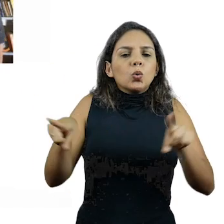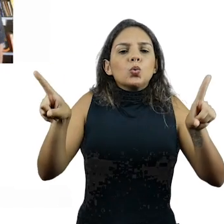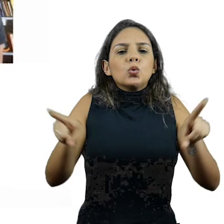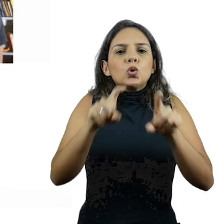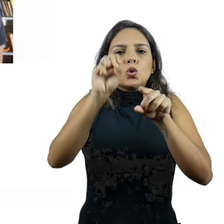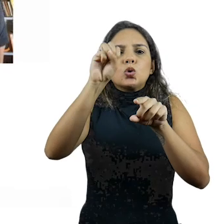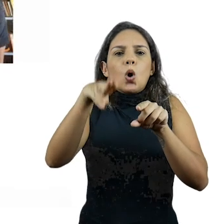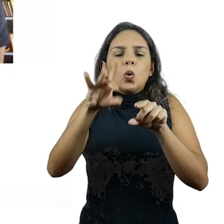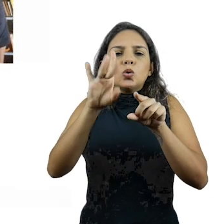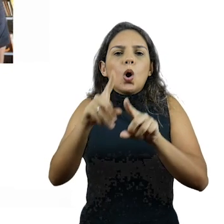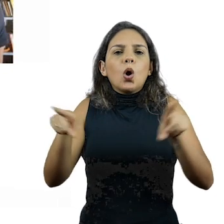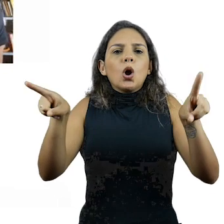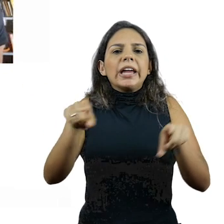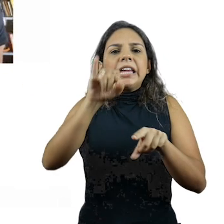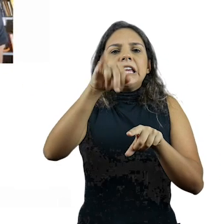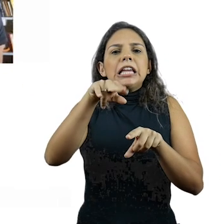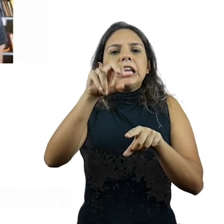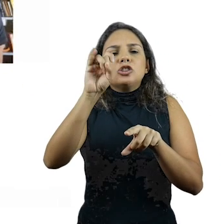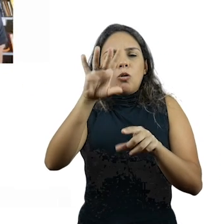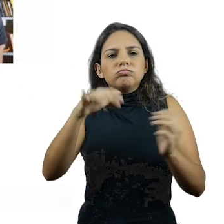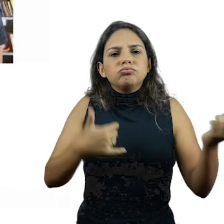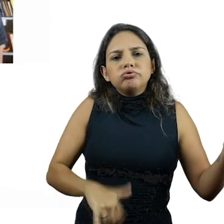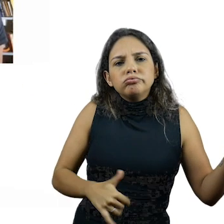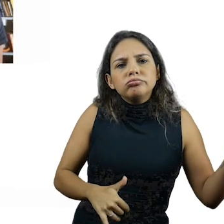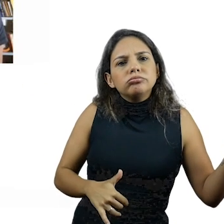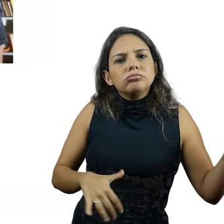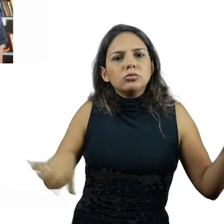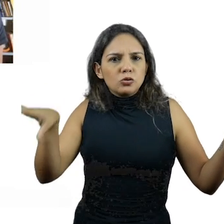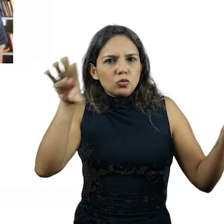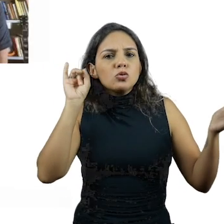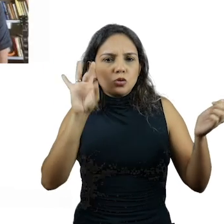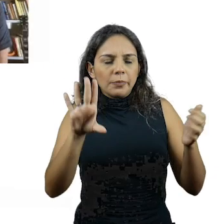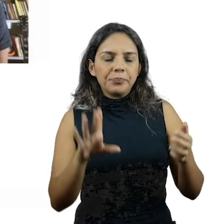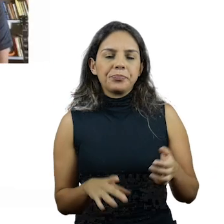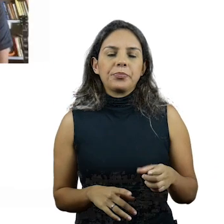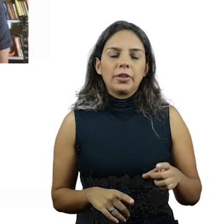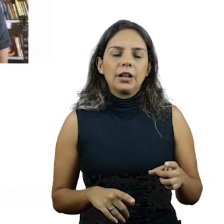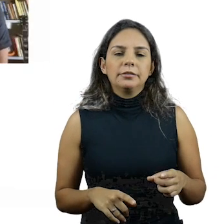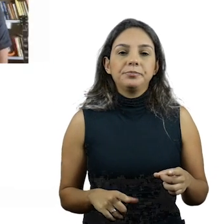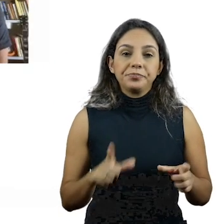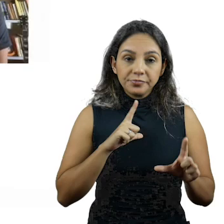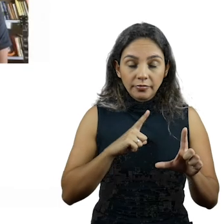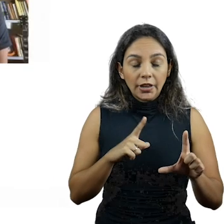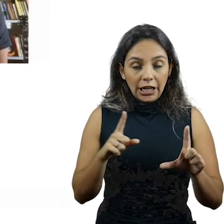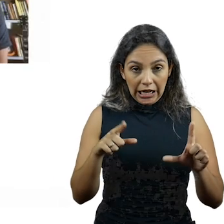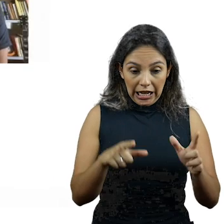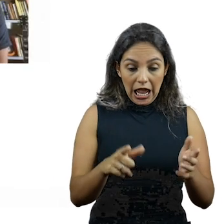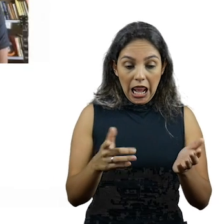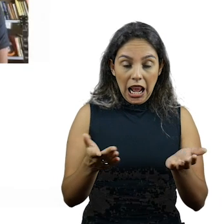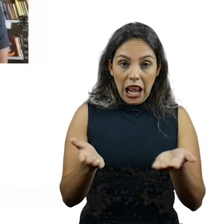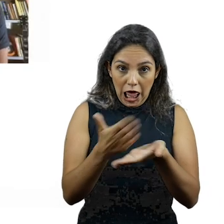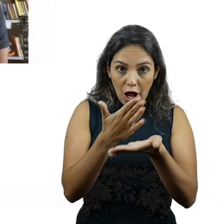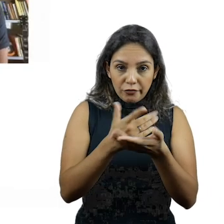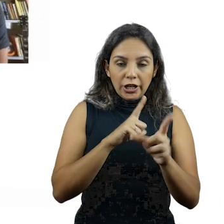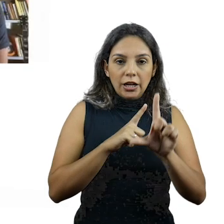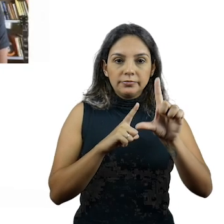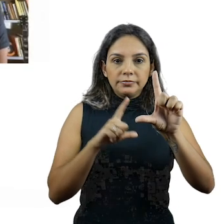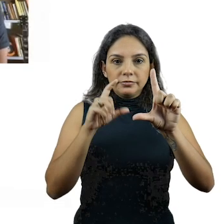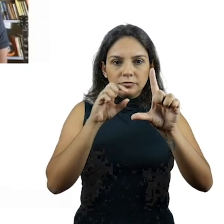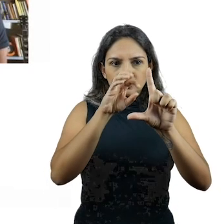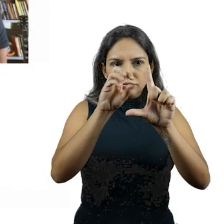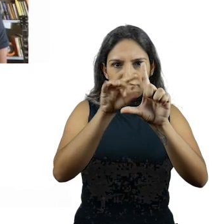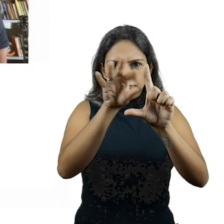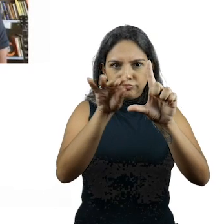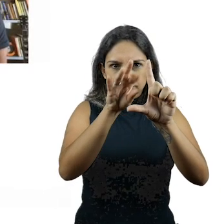pessoa. E no livro físico tem o QR Code, né, ou seja, a pessoa vai lendo os livros e ela vai